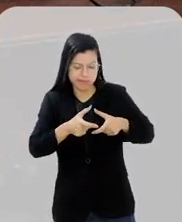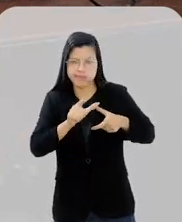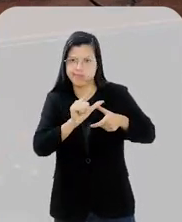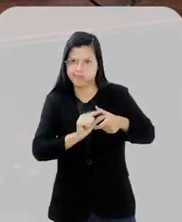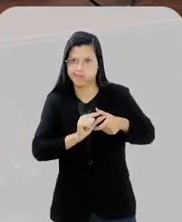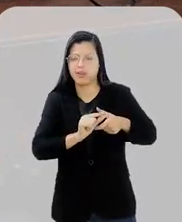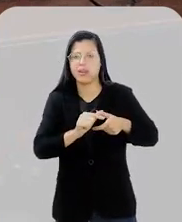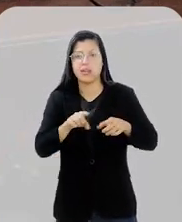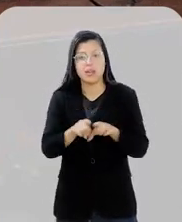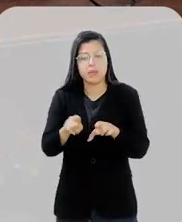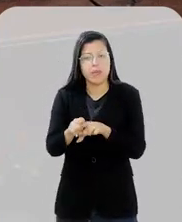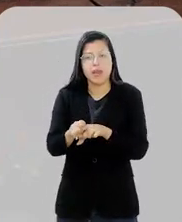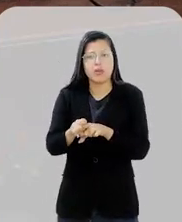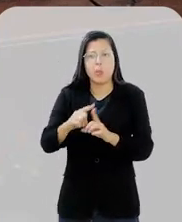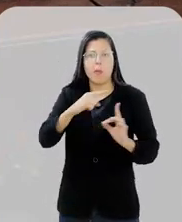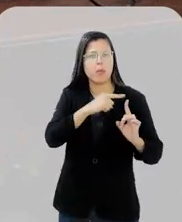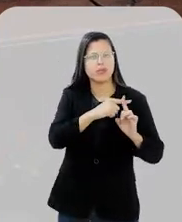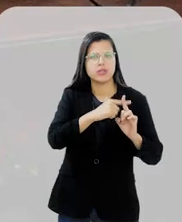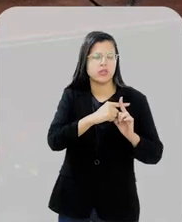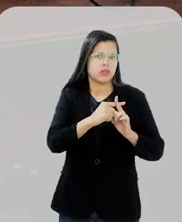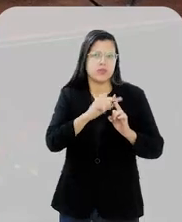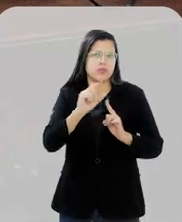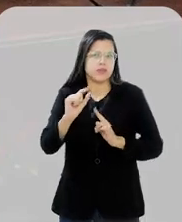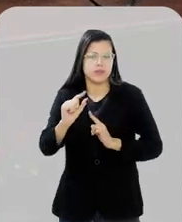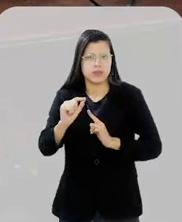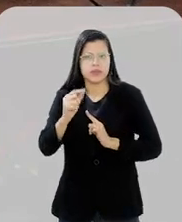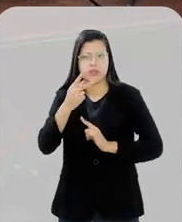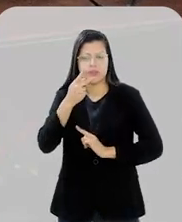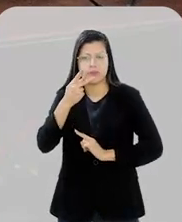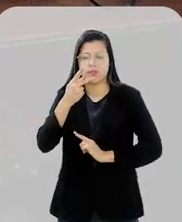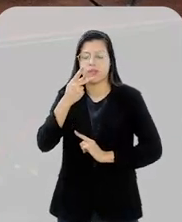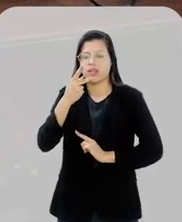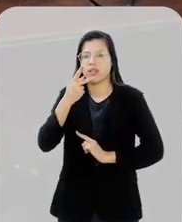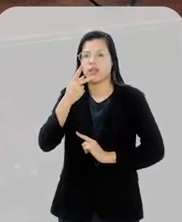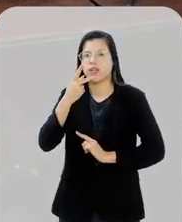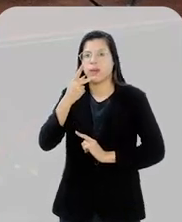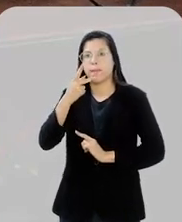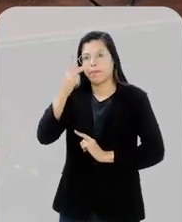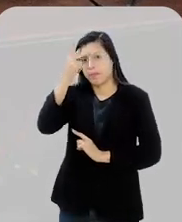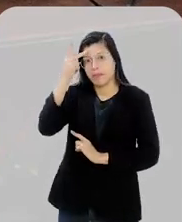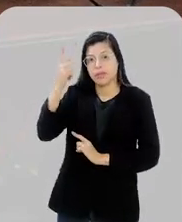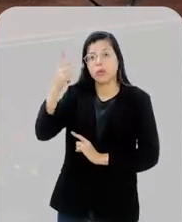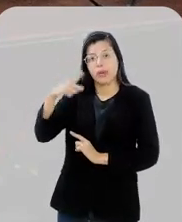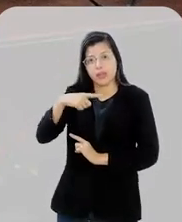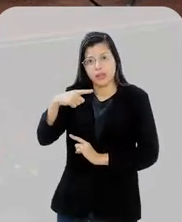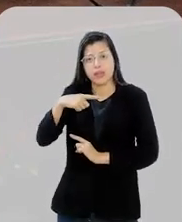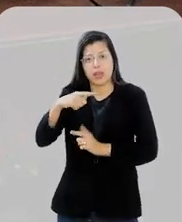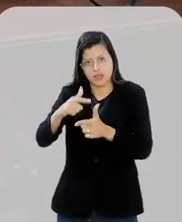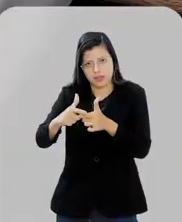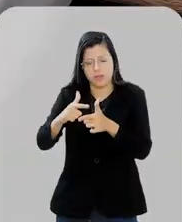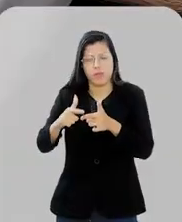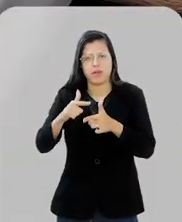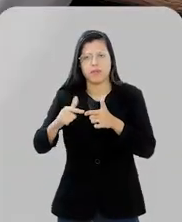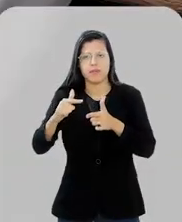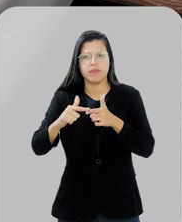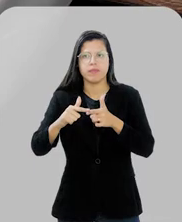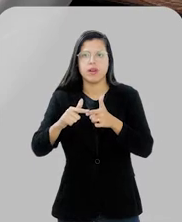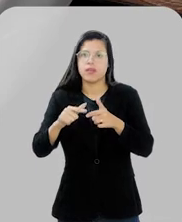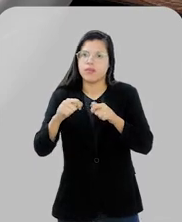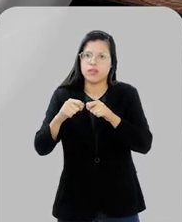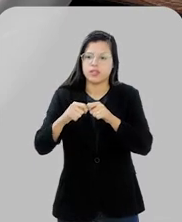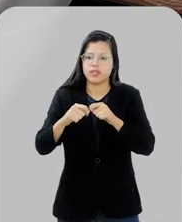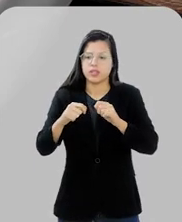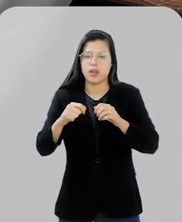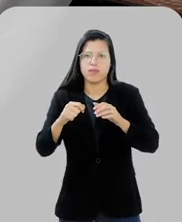os benefícios, né? Quais são os destaques que você daria aí para as pacientes com gigantomastia especificamente em